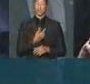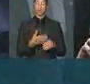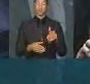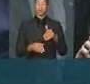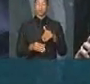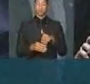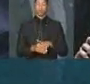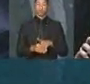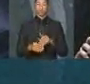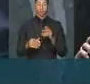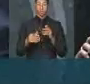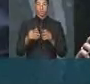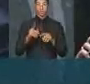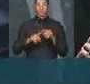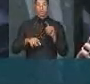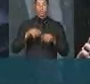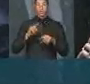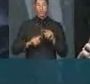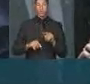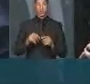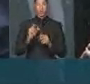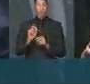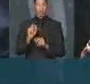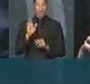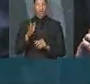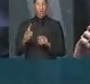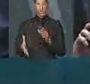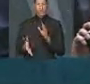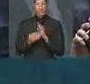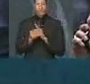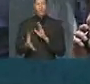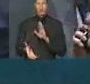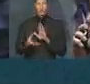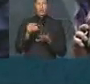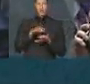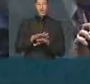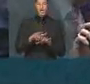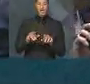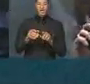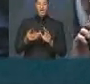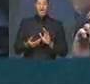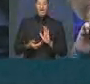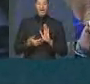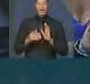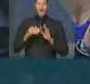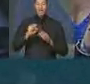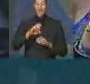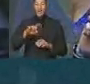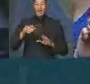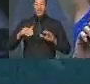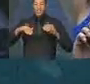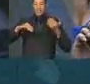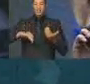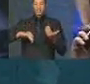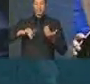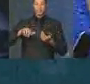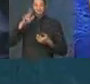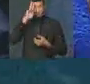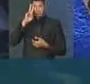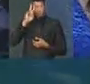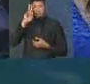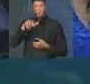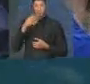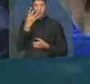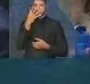as matérias as quais foram incluídas na sessão do congresso nacional vossa excelência lembrou bem é